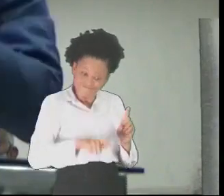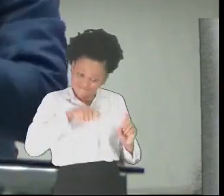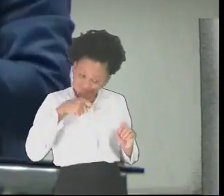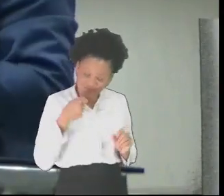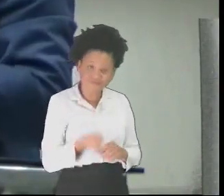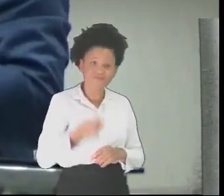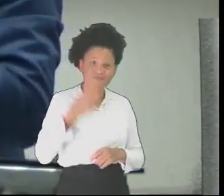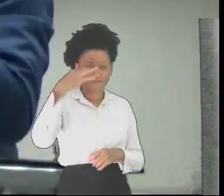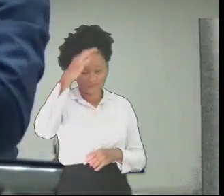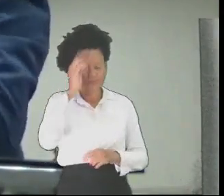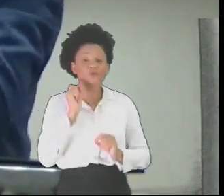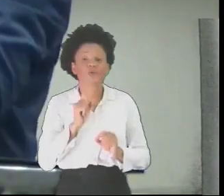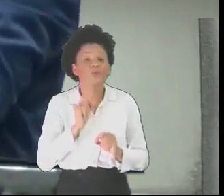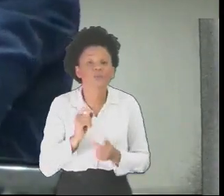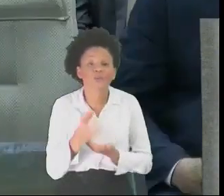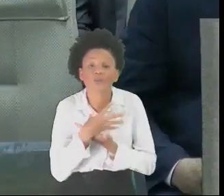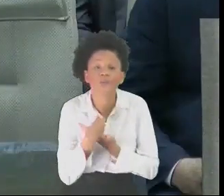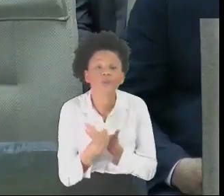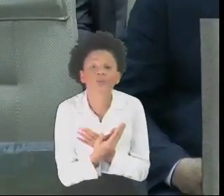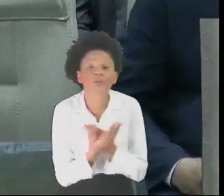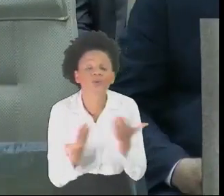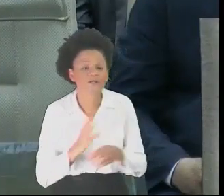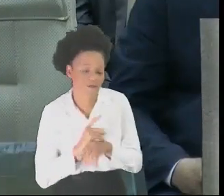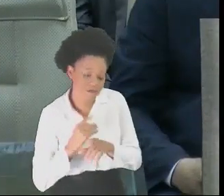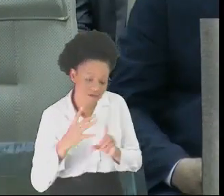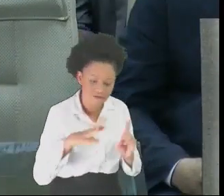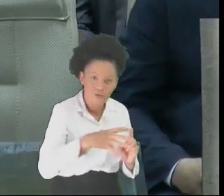o que a igreja? Tirado.